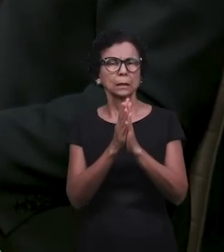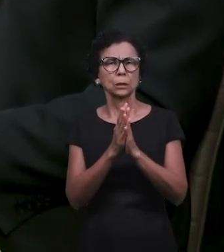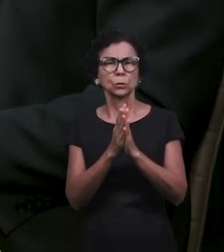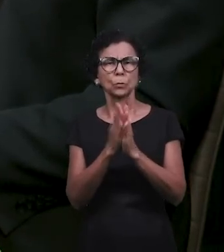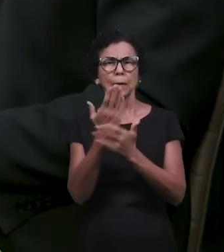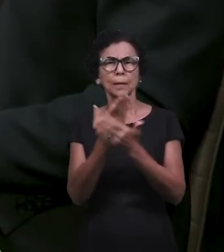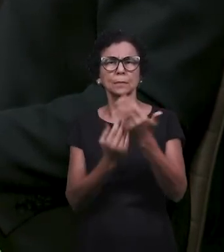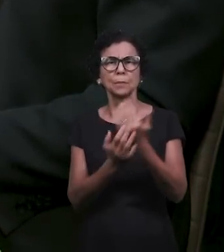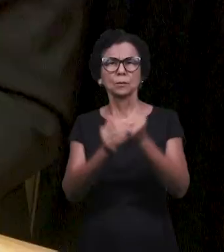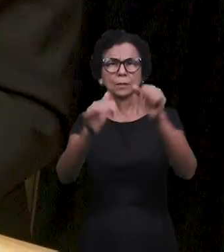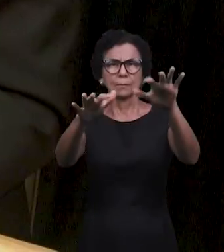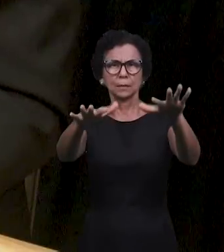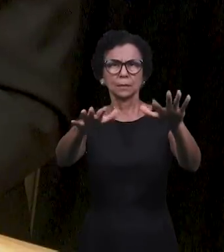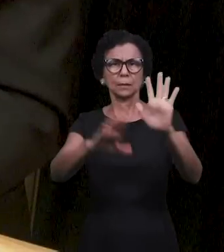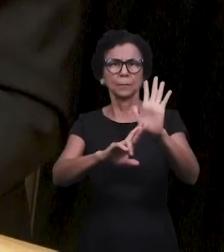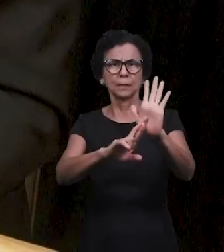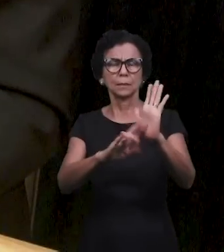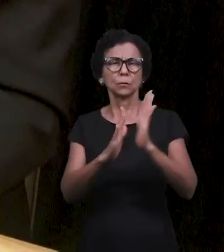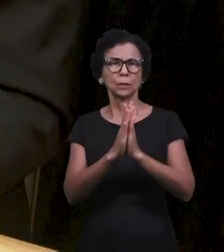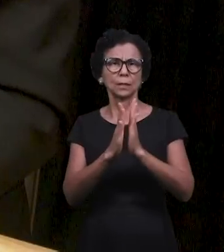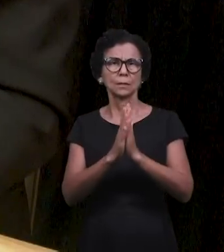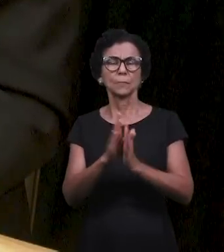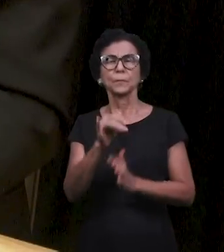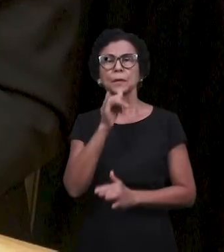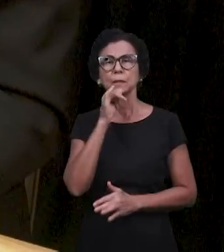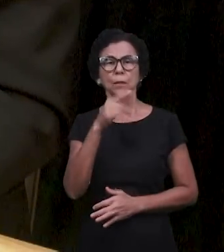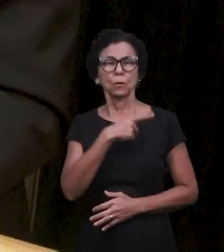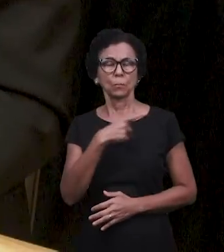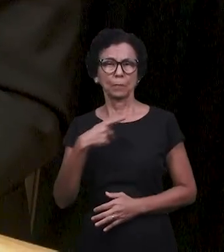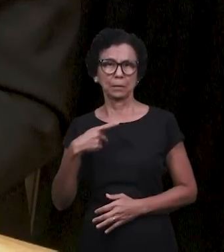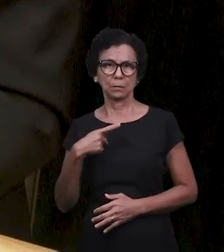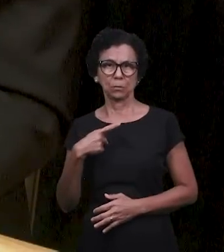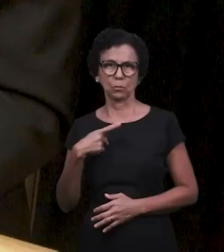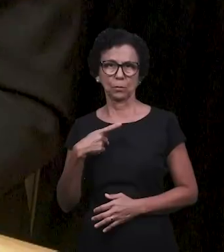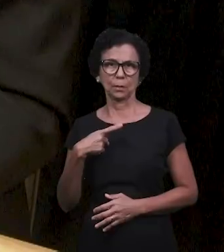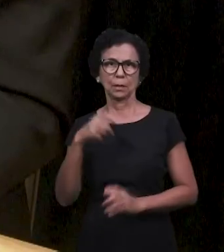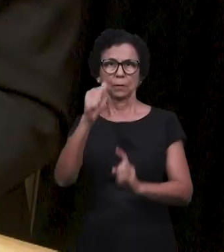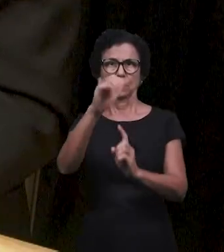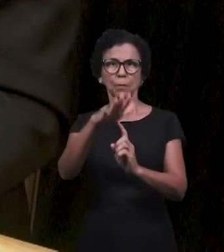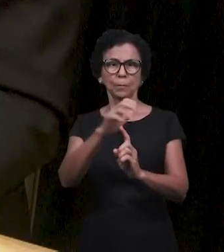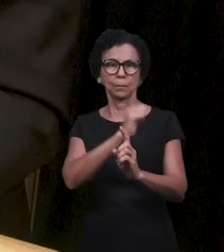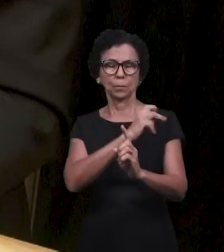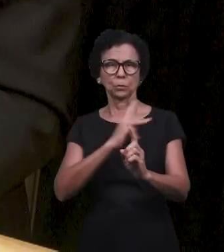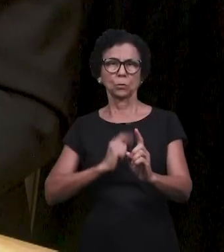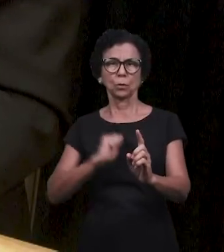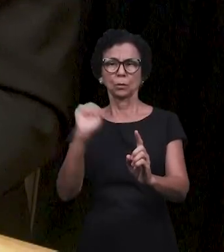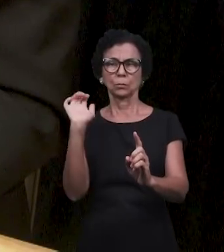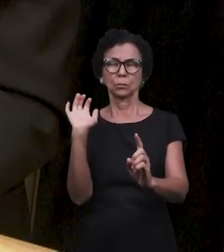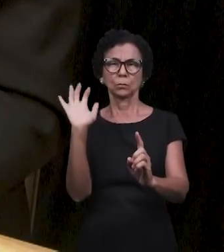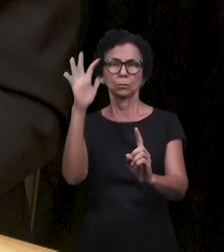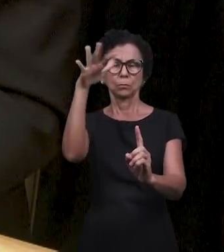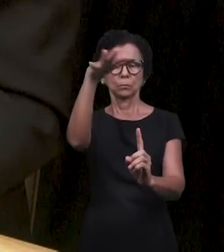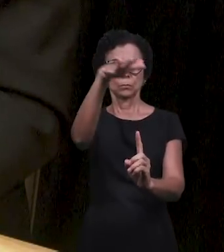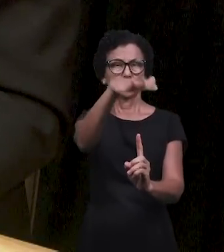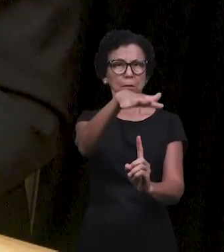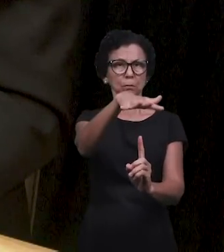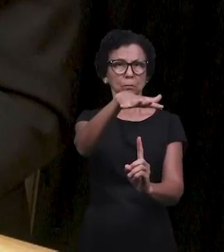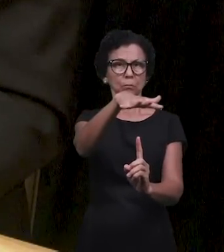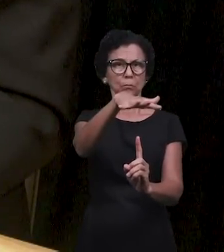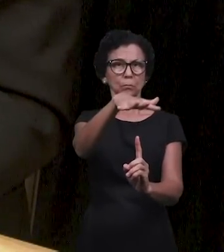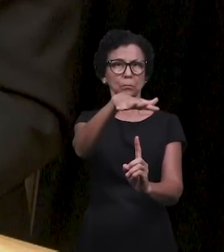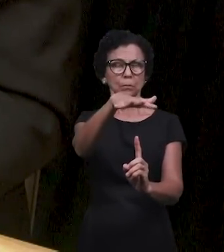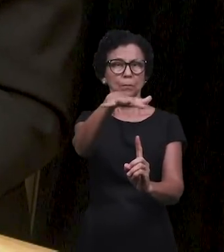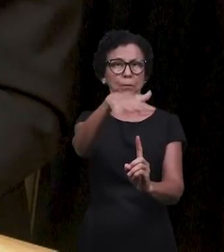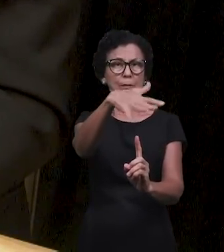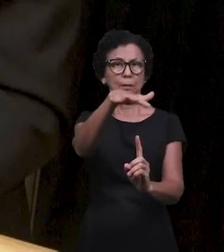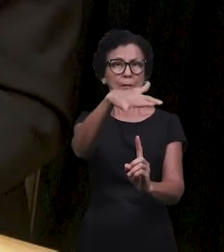o pastor, por exemplo, quando ele impetra uma bênção apostólica, quando ele impõe as mãos sobre alguém, na verdade, a mão está estendida para o